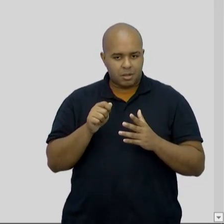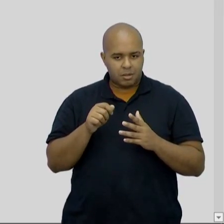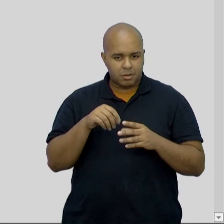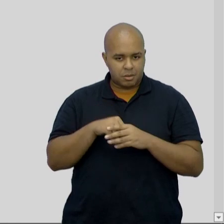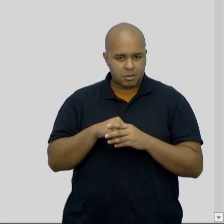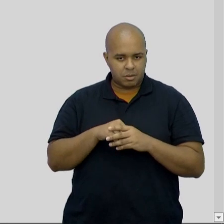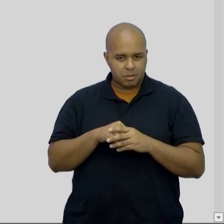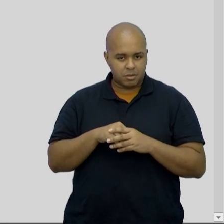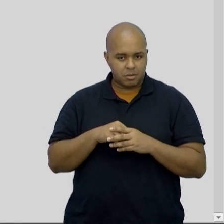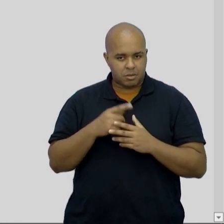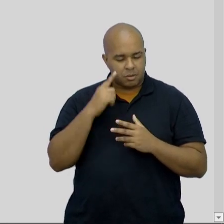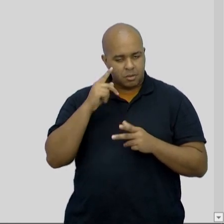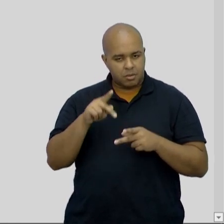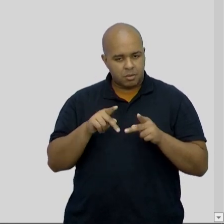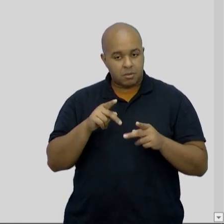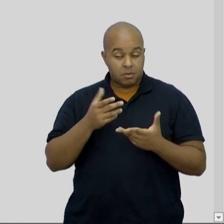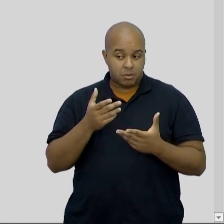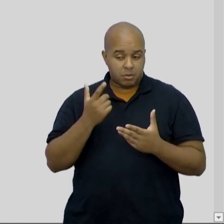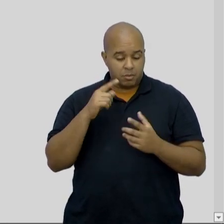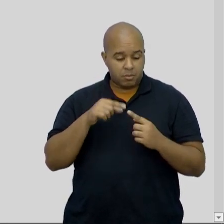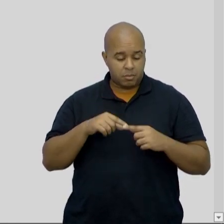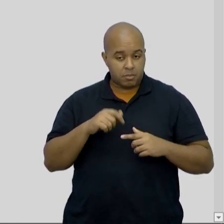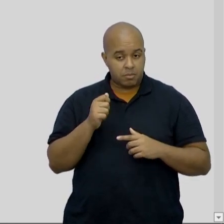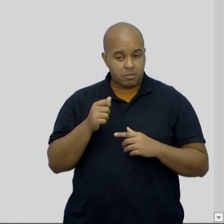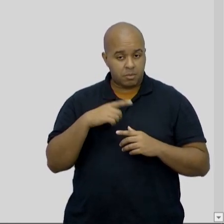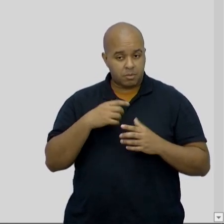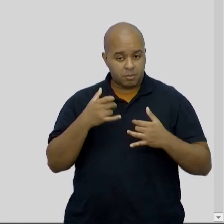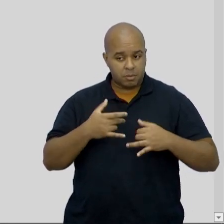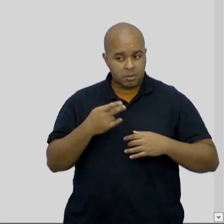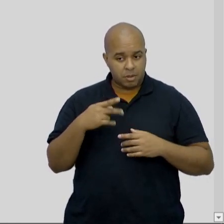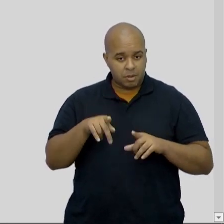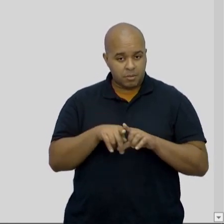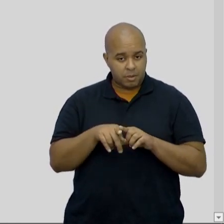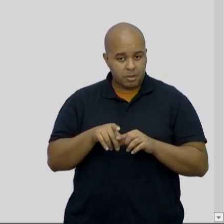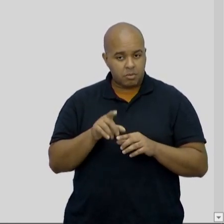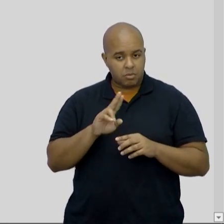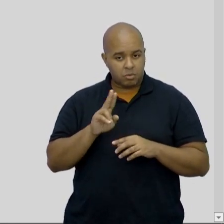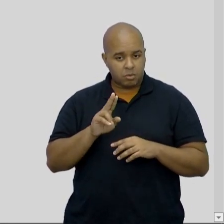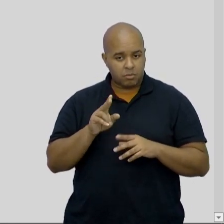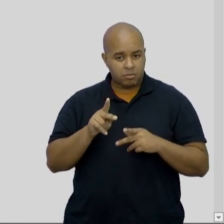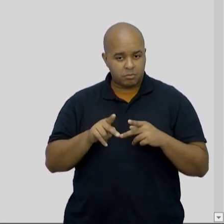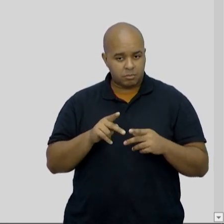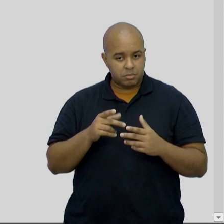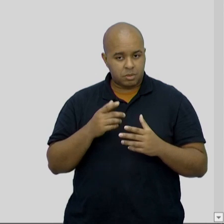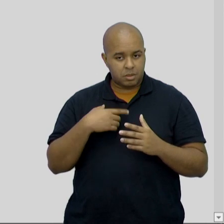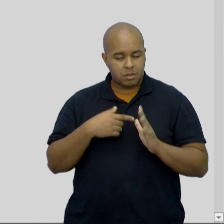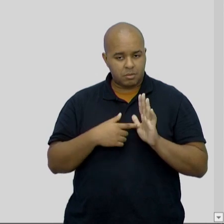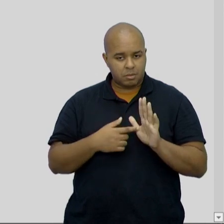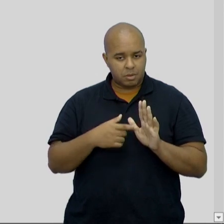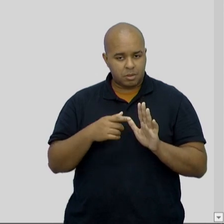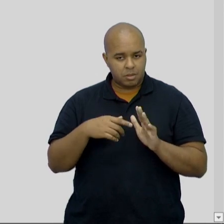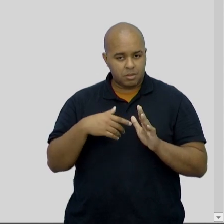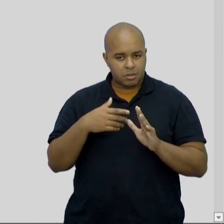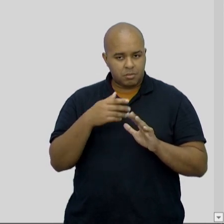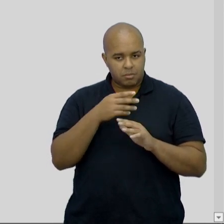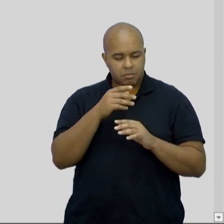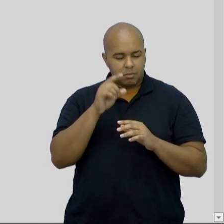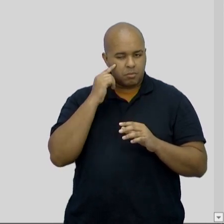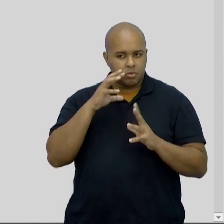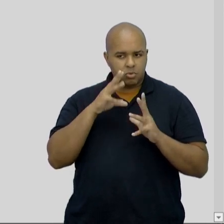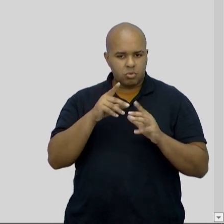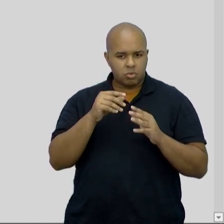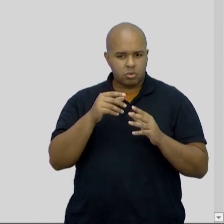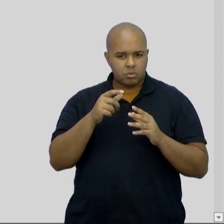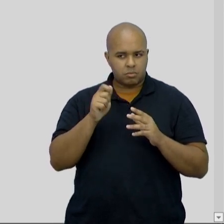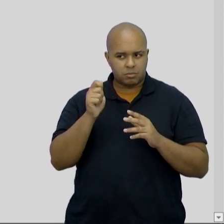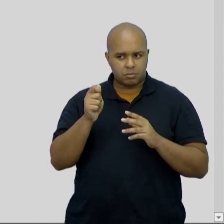de povo. Então a carta de povo tem uma explicação dela também. O nome do povo, a ilustração, essas bandeiras. Todas as